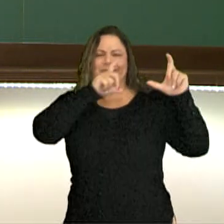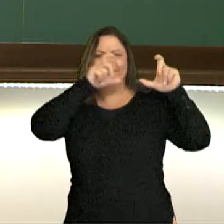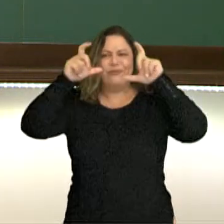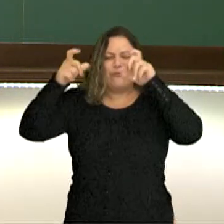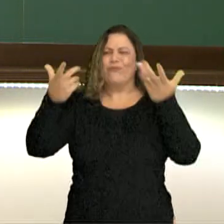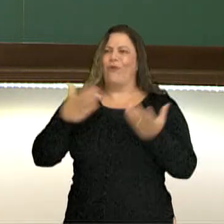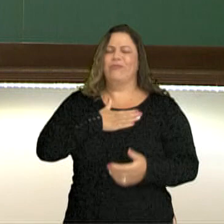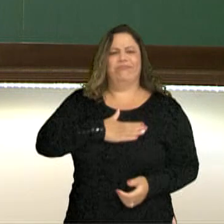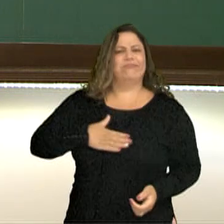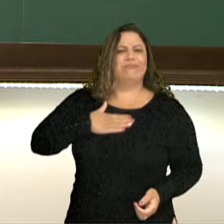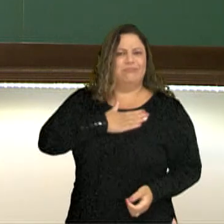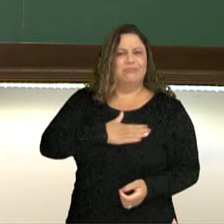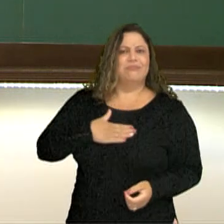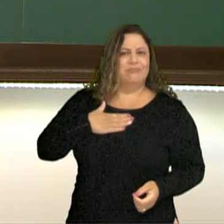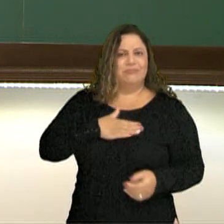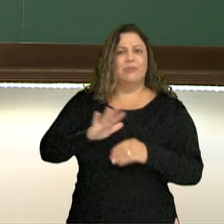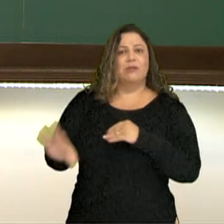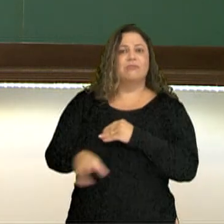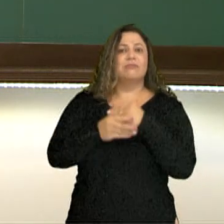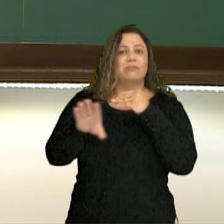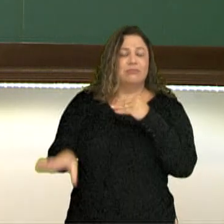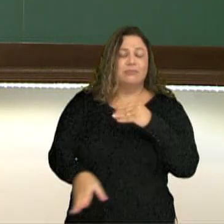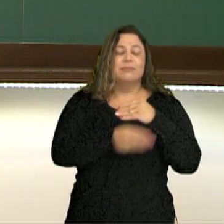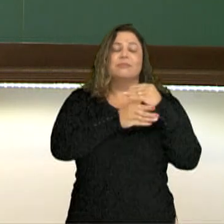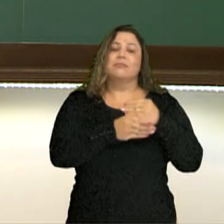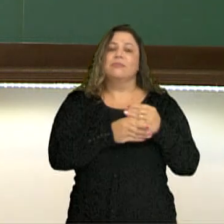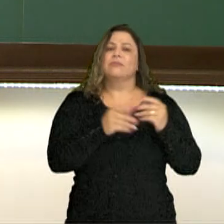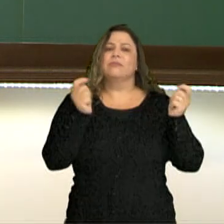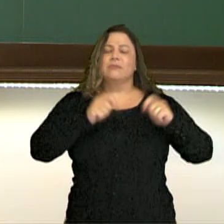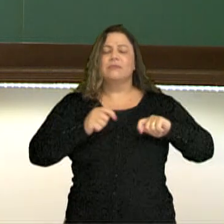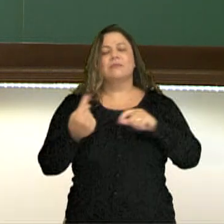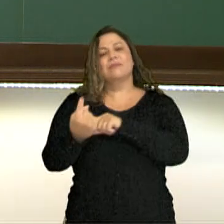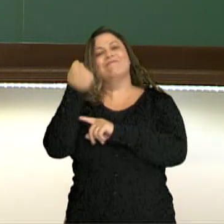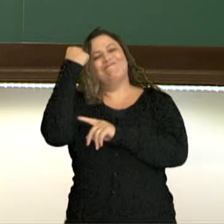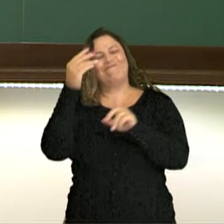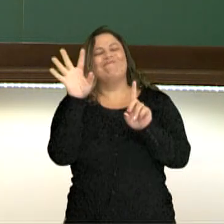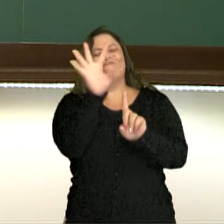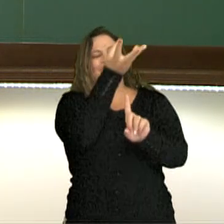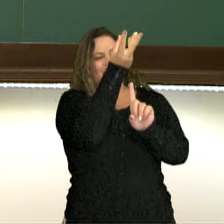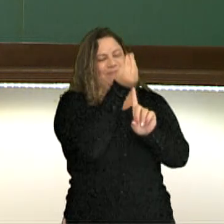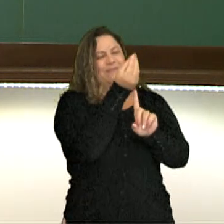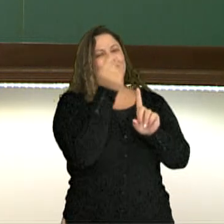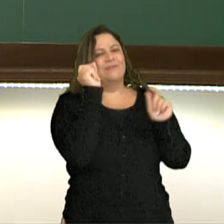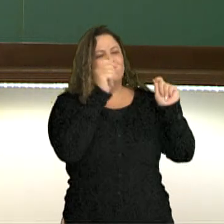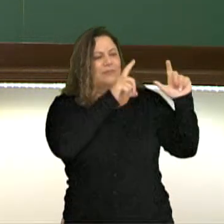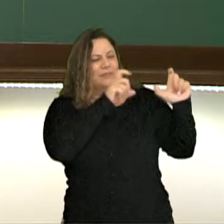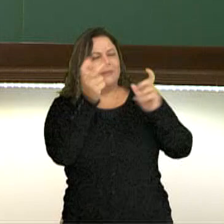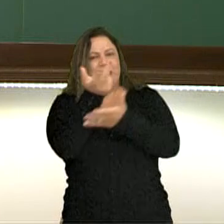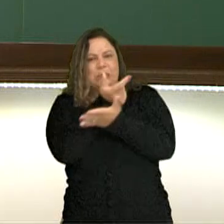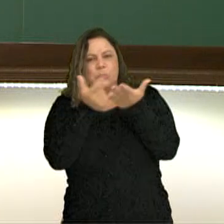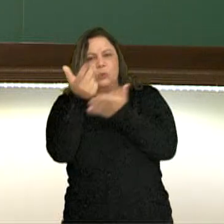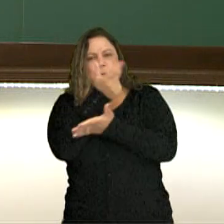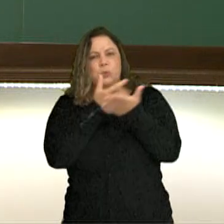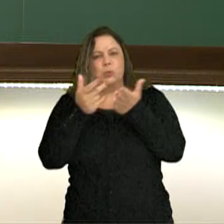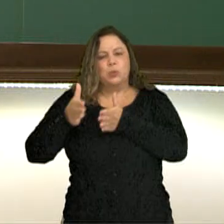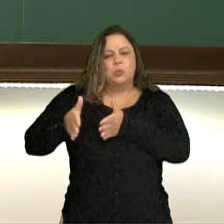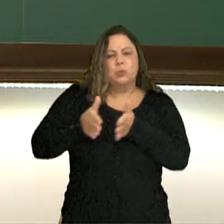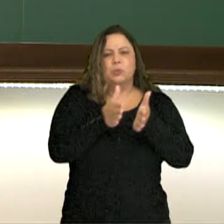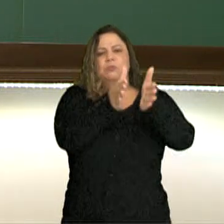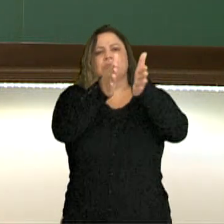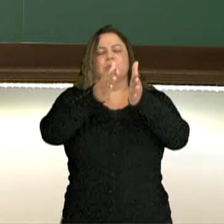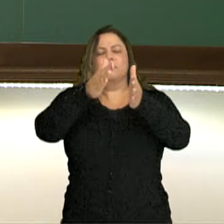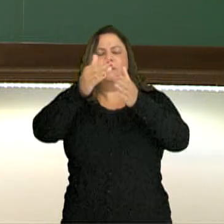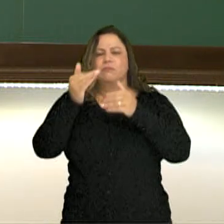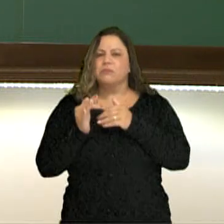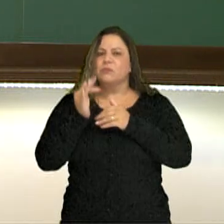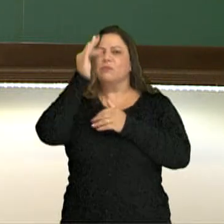retrato. Então ela supre essa necessidade que o artista tinha de retratar as imagens através do desenho, dando caminho,